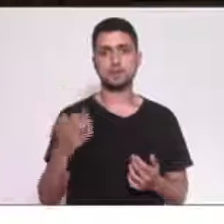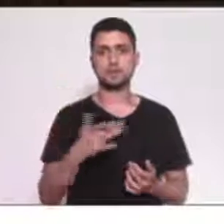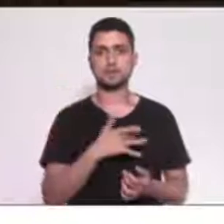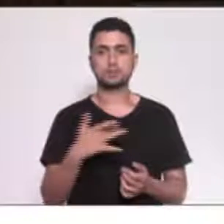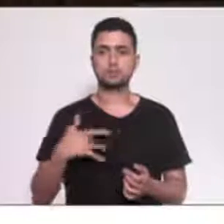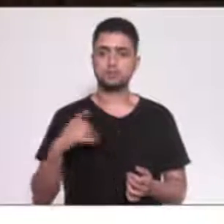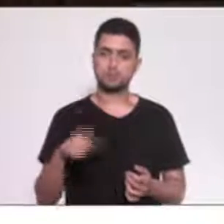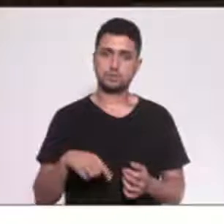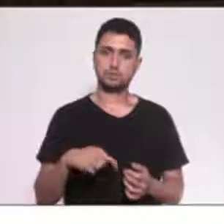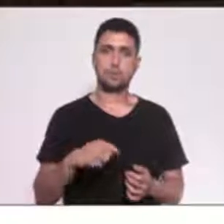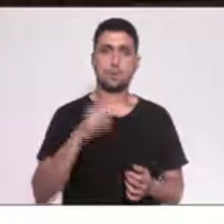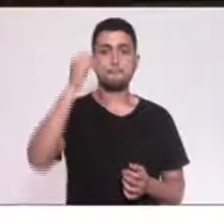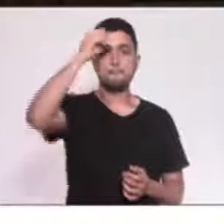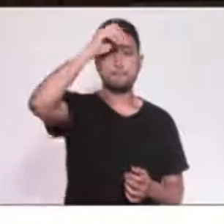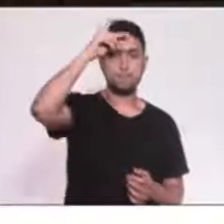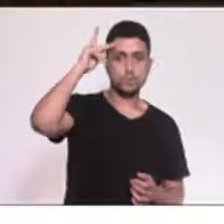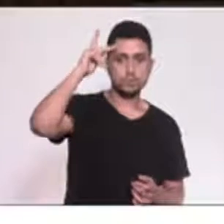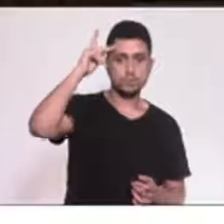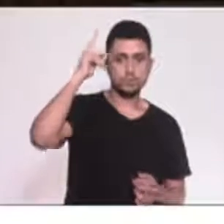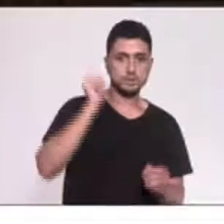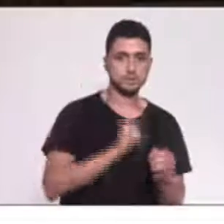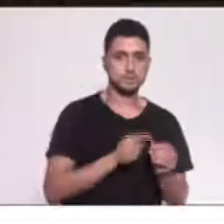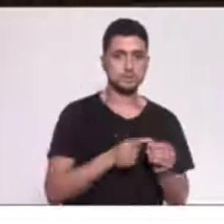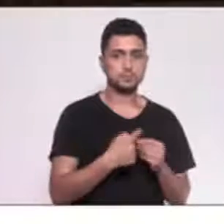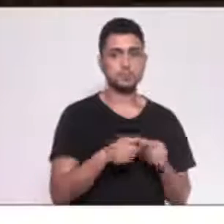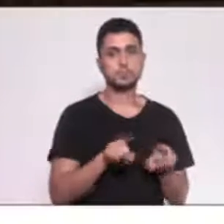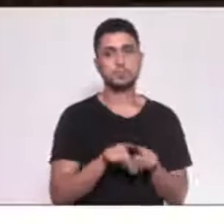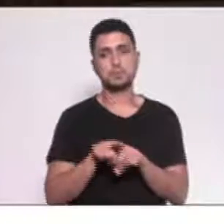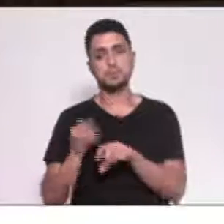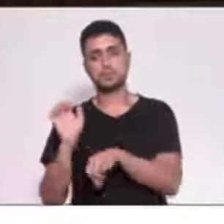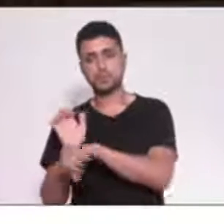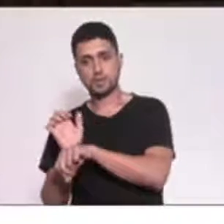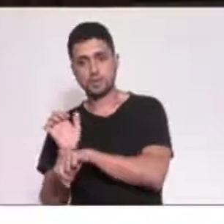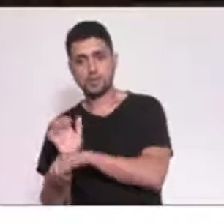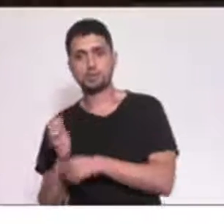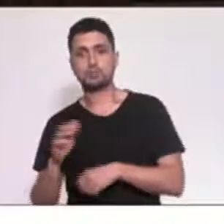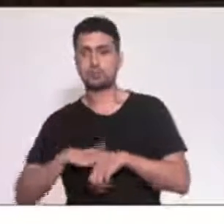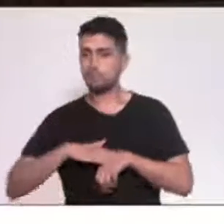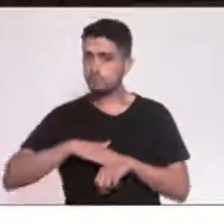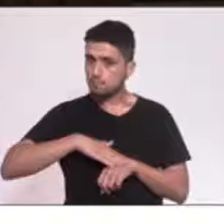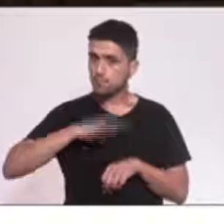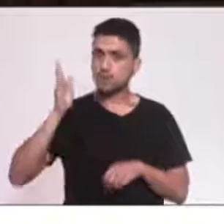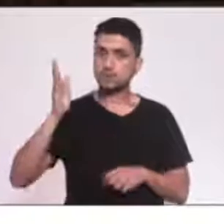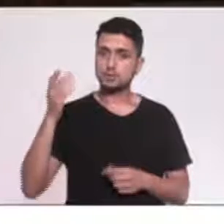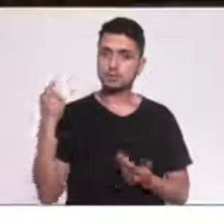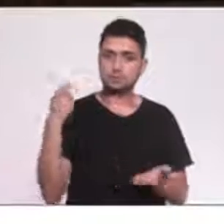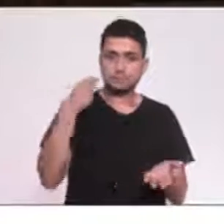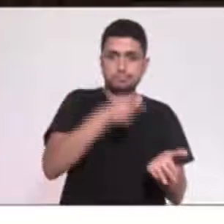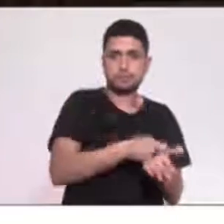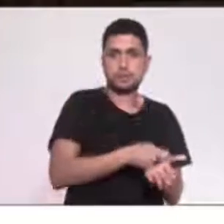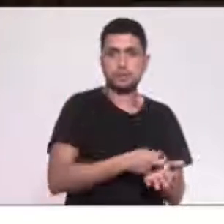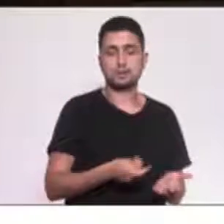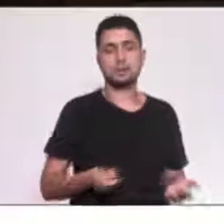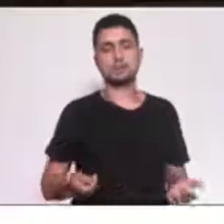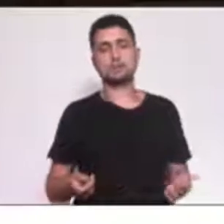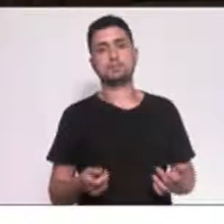e entes estaduais. Quem mais responde, deputada Tia Ju, pela oferta de serviços básicos da assistência social? A quem estão